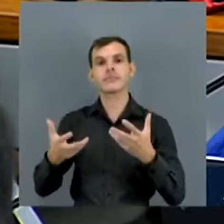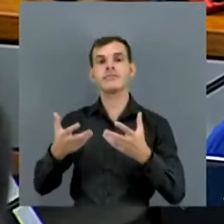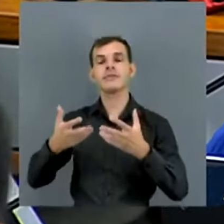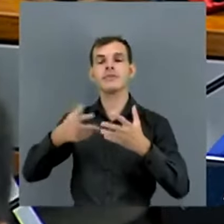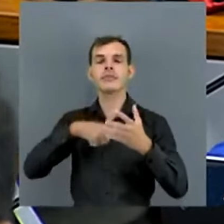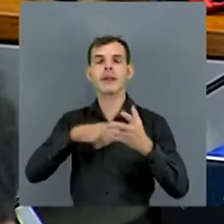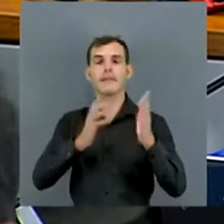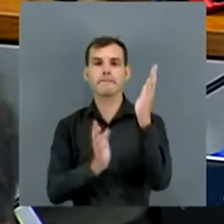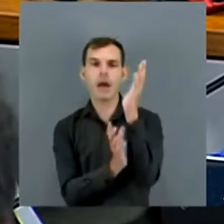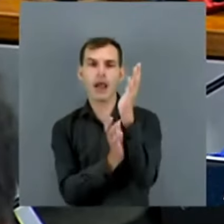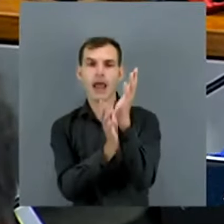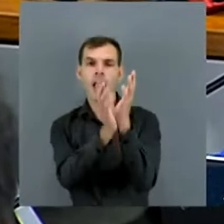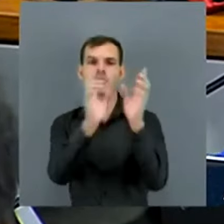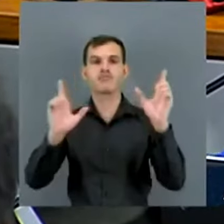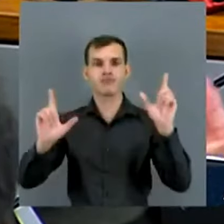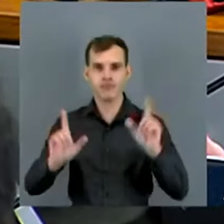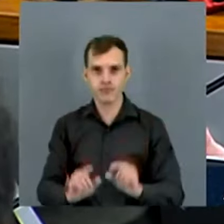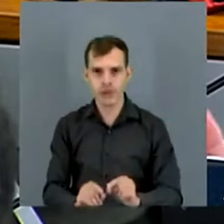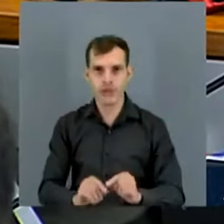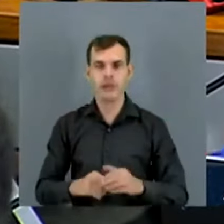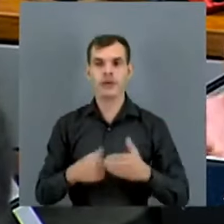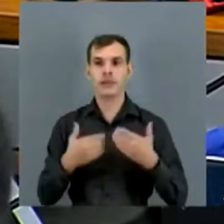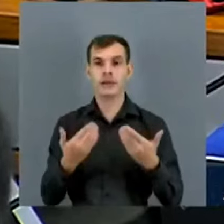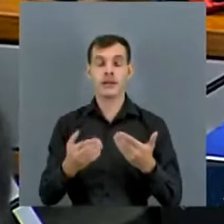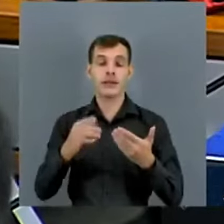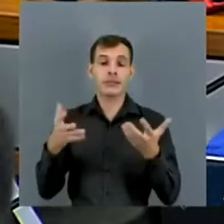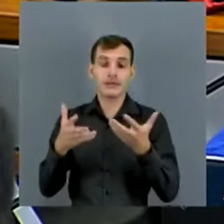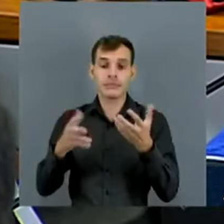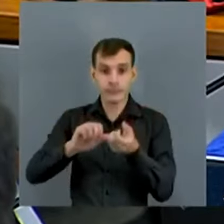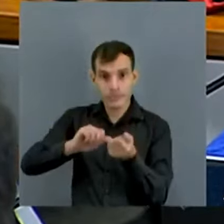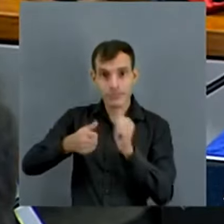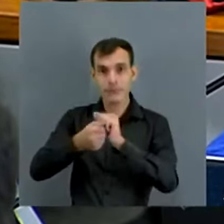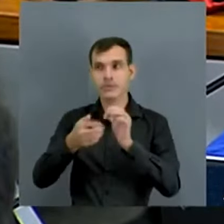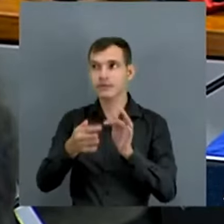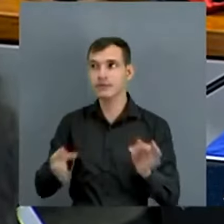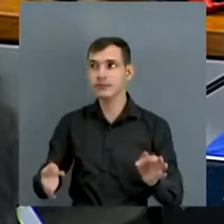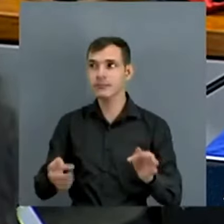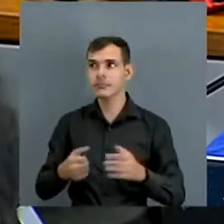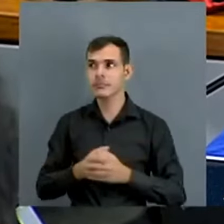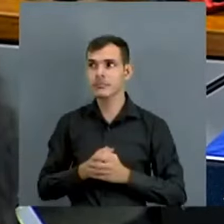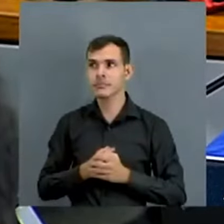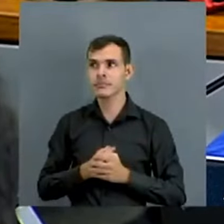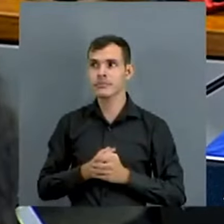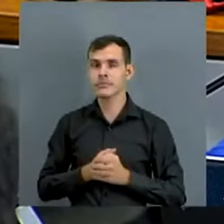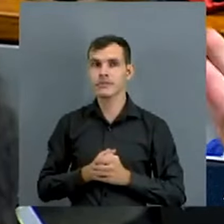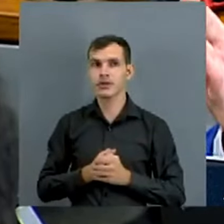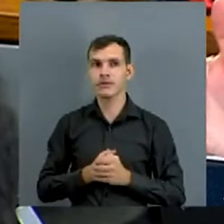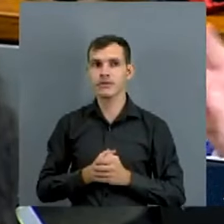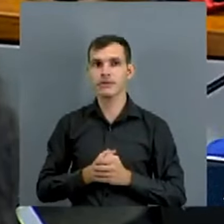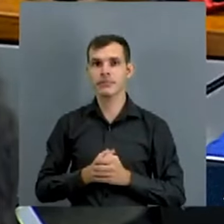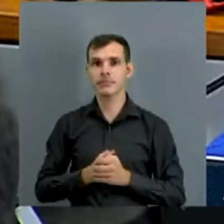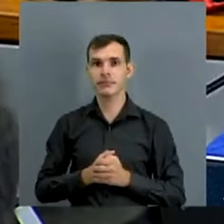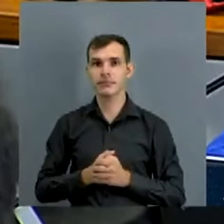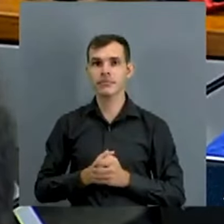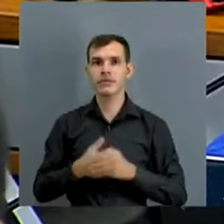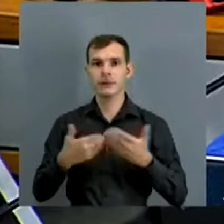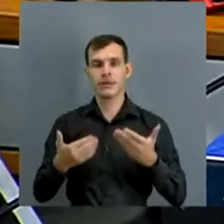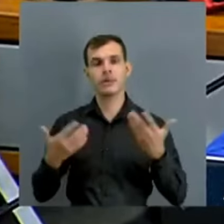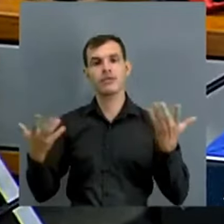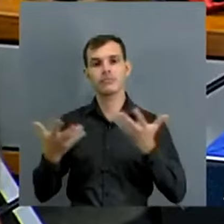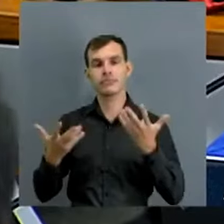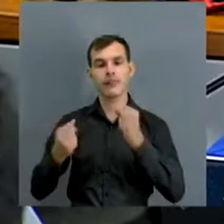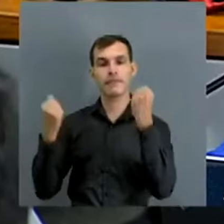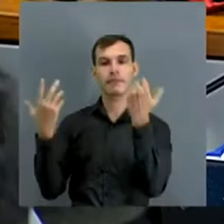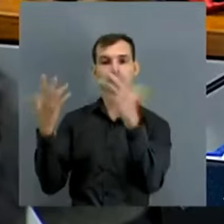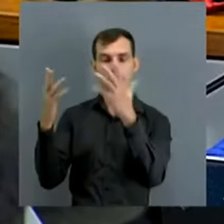do jeito que veio da Comissão de Constituição e Justiça, e acredita-se que será aprovada. A maior parte